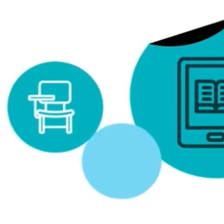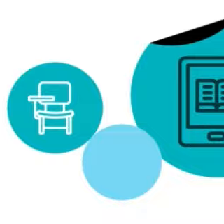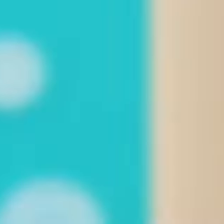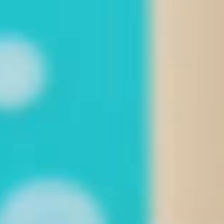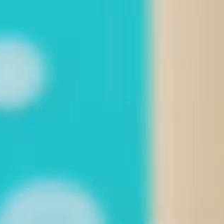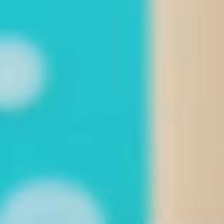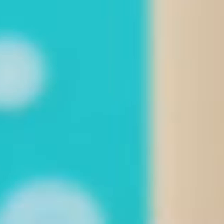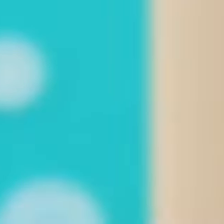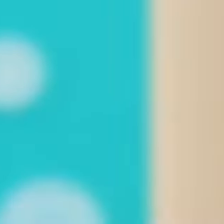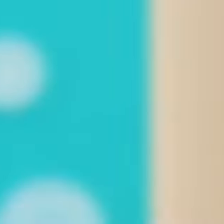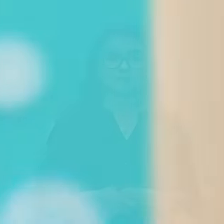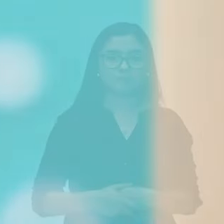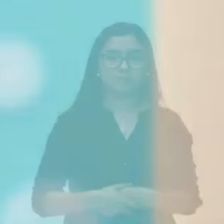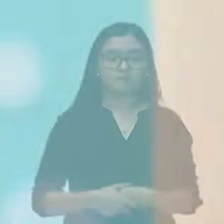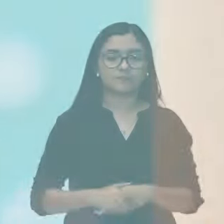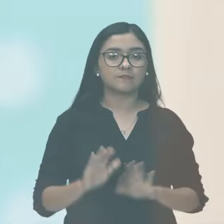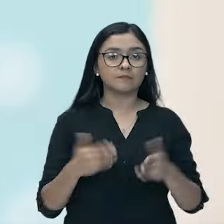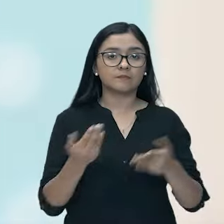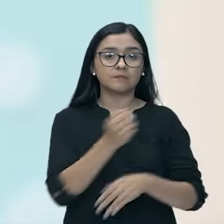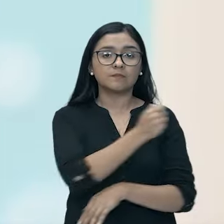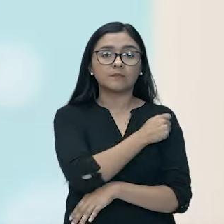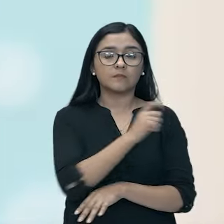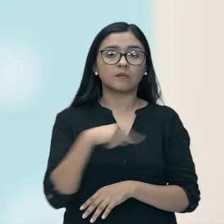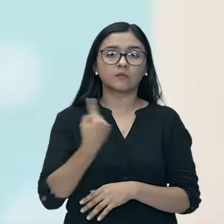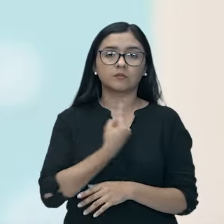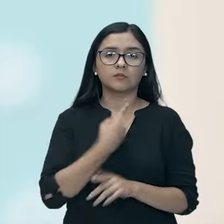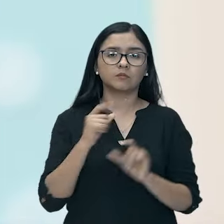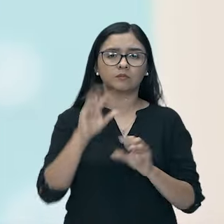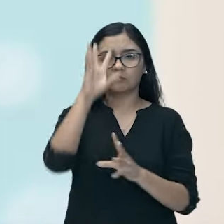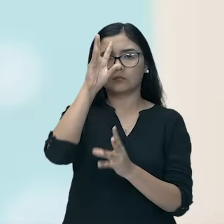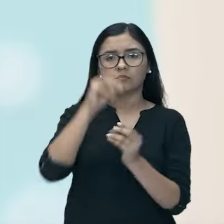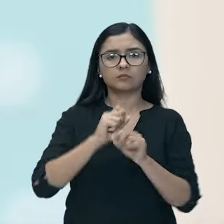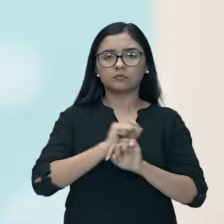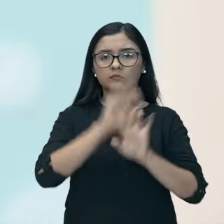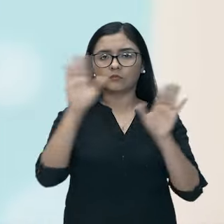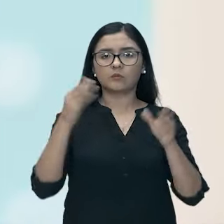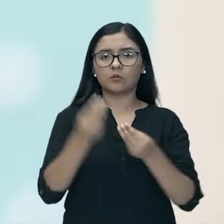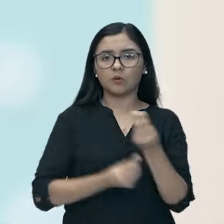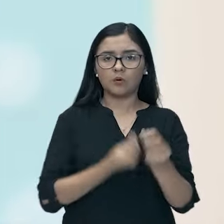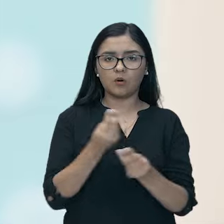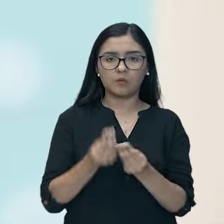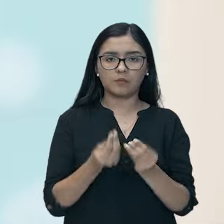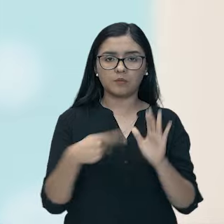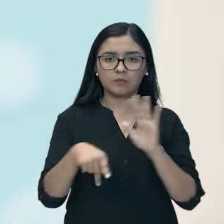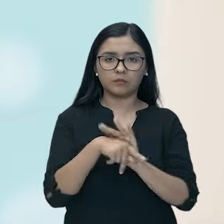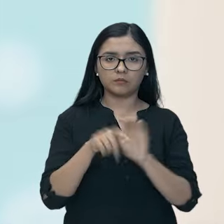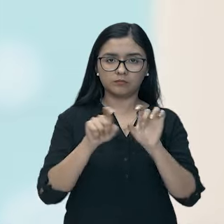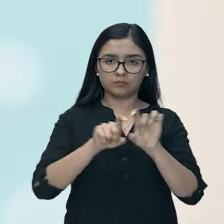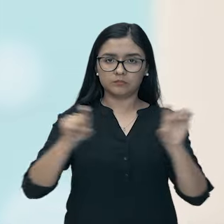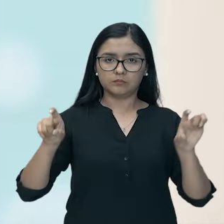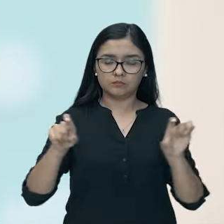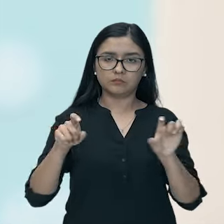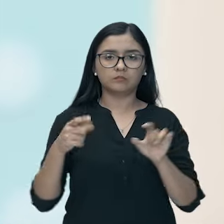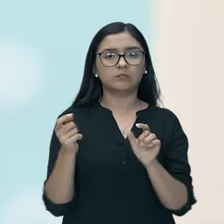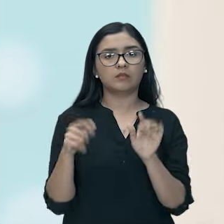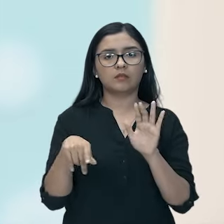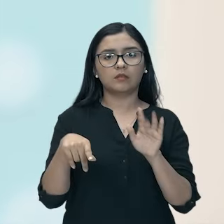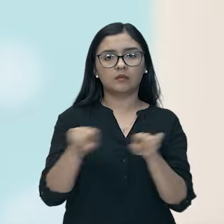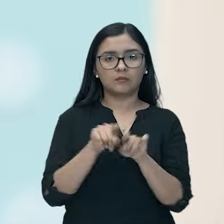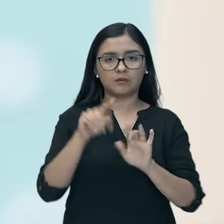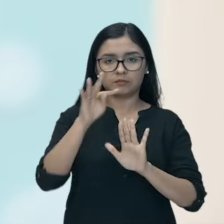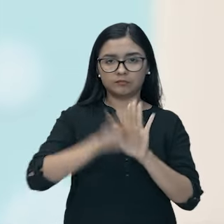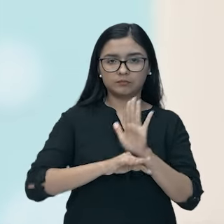lá então gente nós para entendermos o processo aí de paráfrase paródia